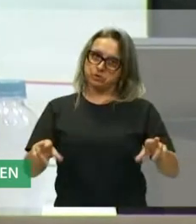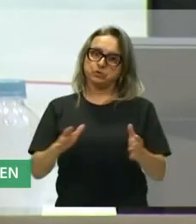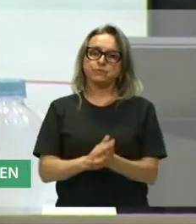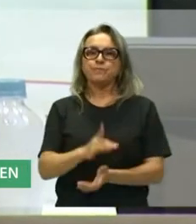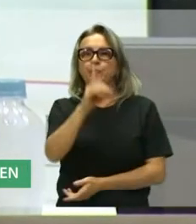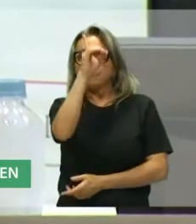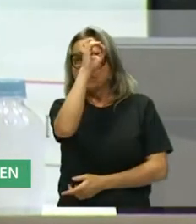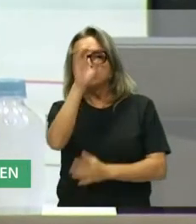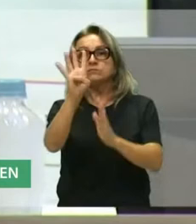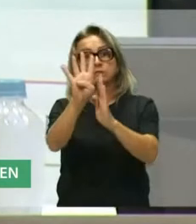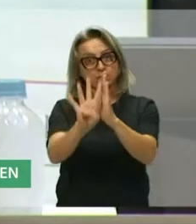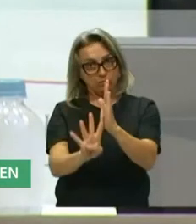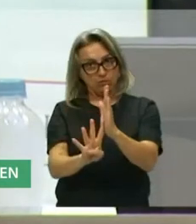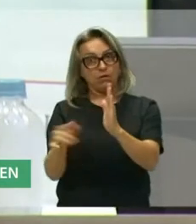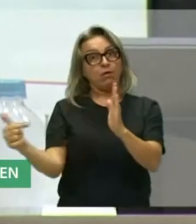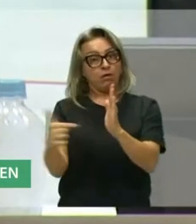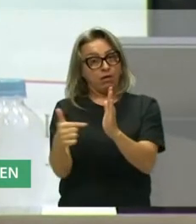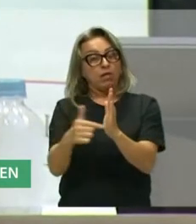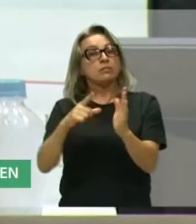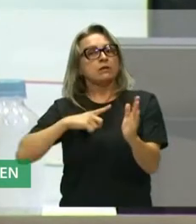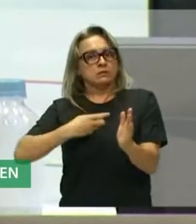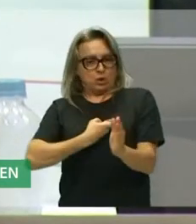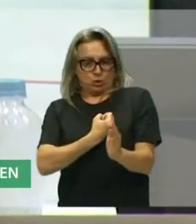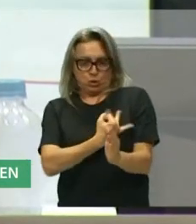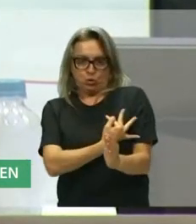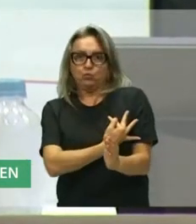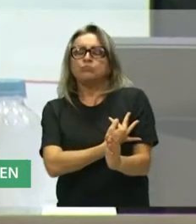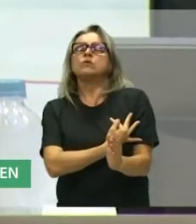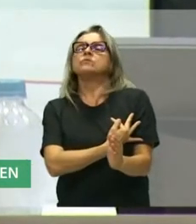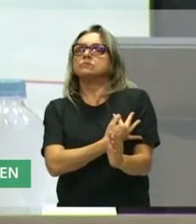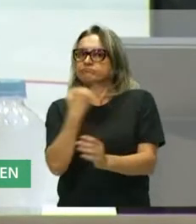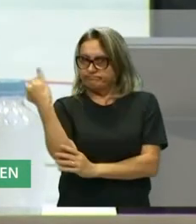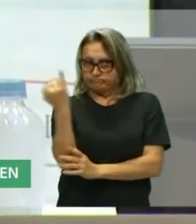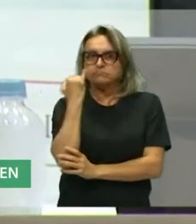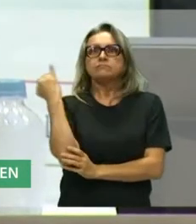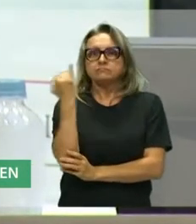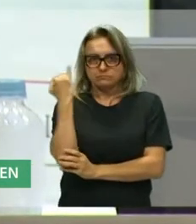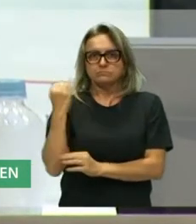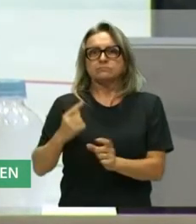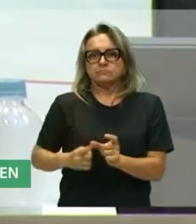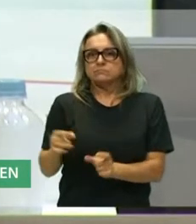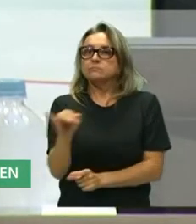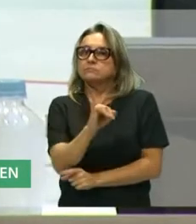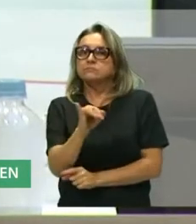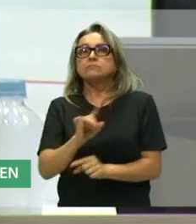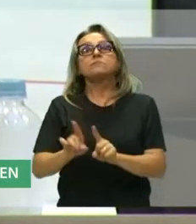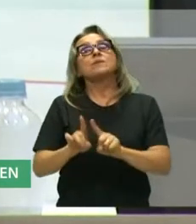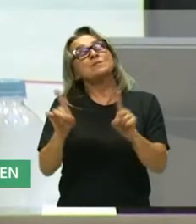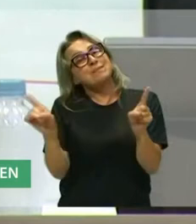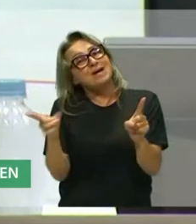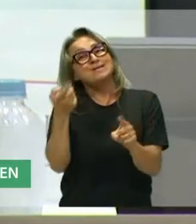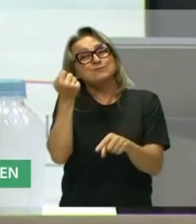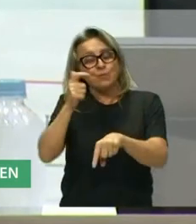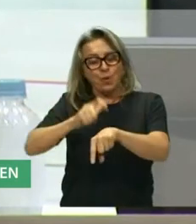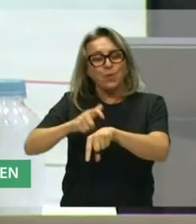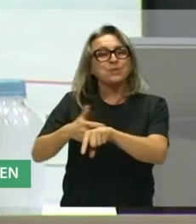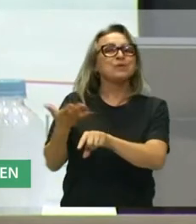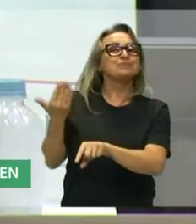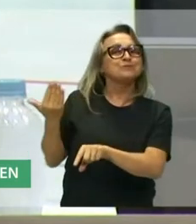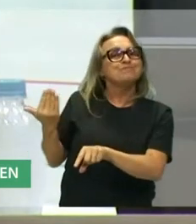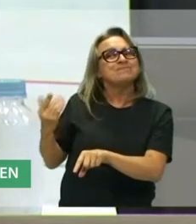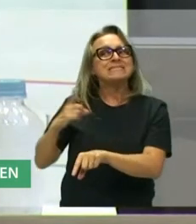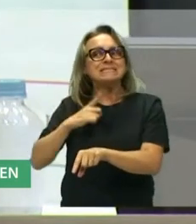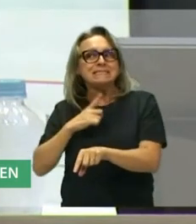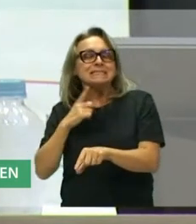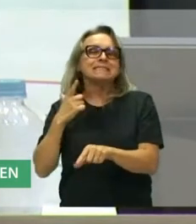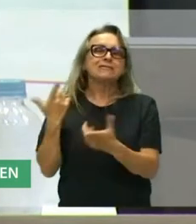tem os números, como a deputada Ana acabou de mencionar, importante para a nossa cidade, mas que recentemente passou aí por